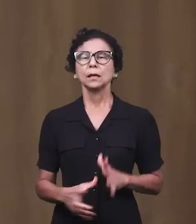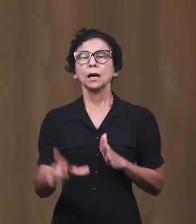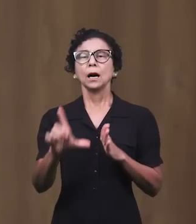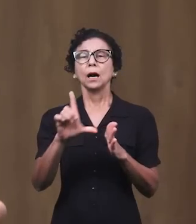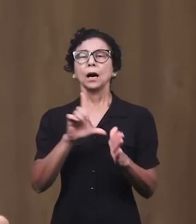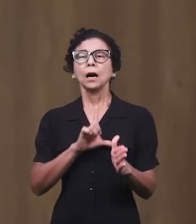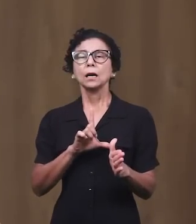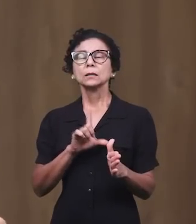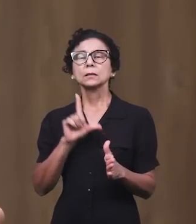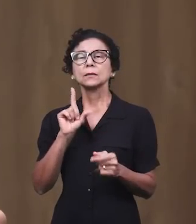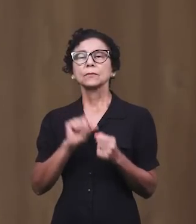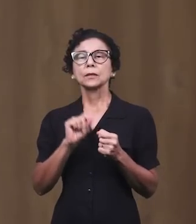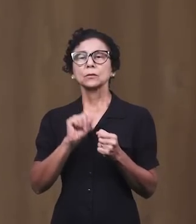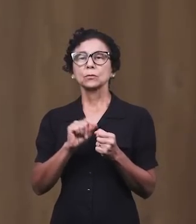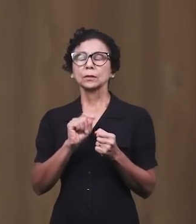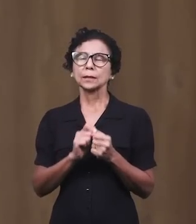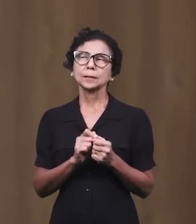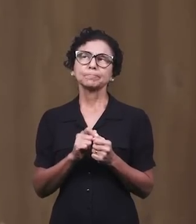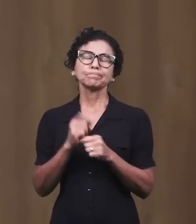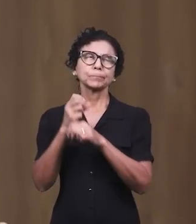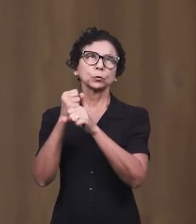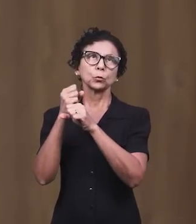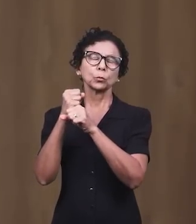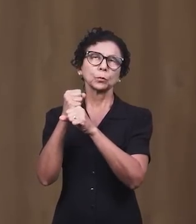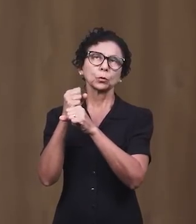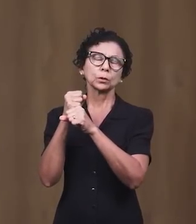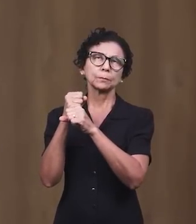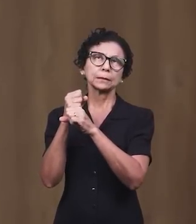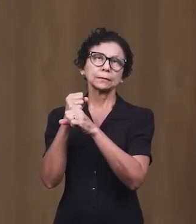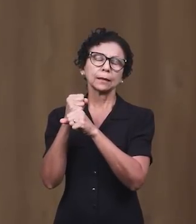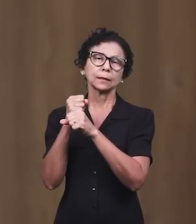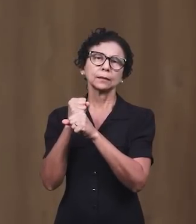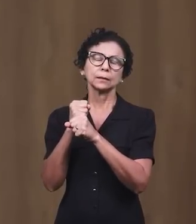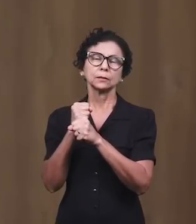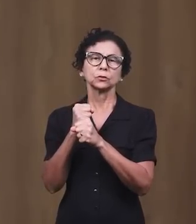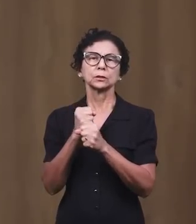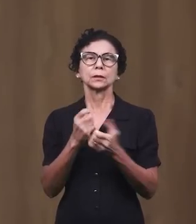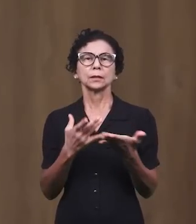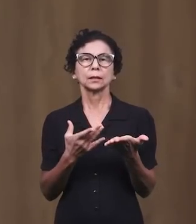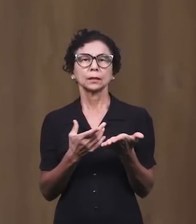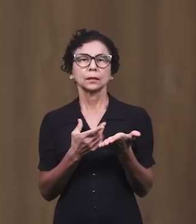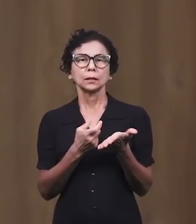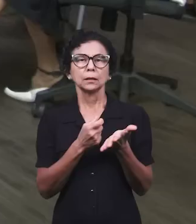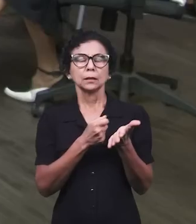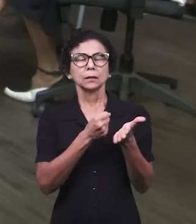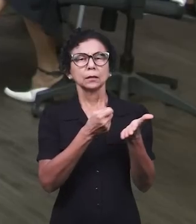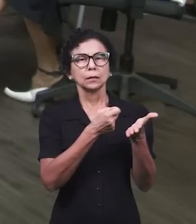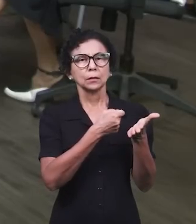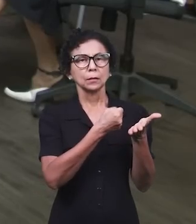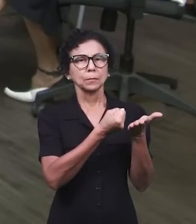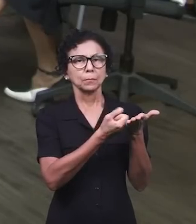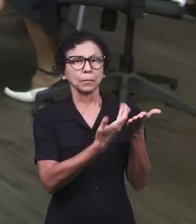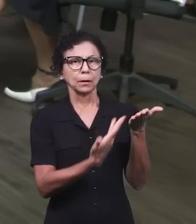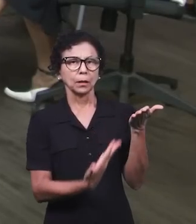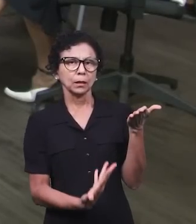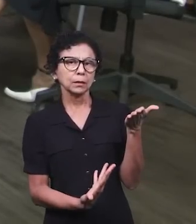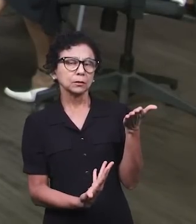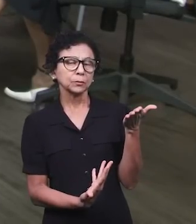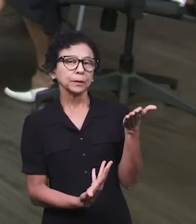as contas dos gastos para ver se tem com o que acabar? O que nós temos aqui?